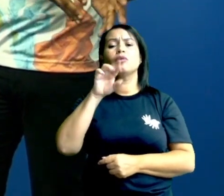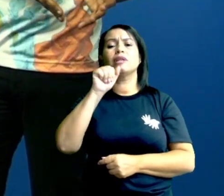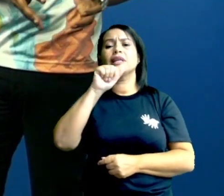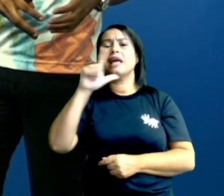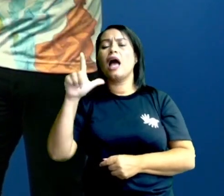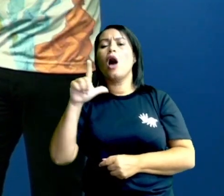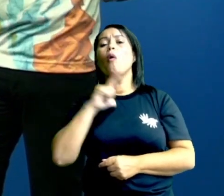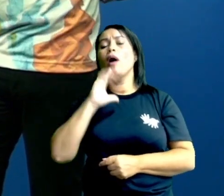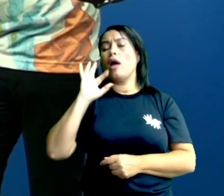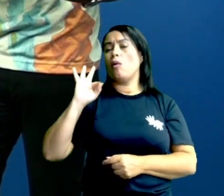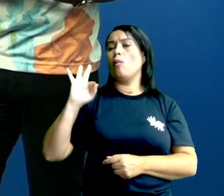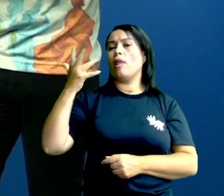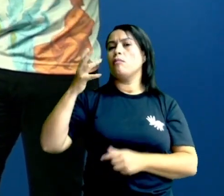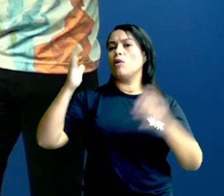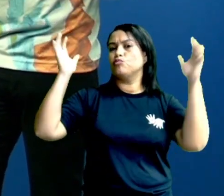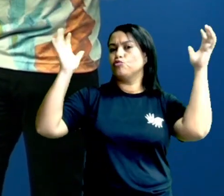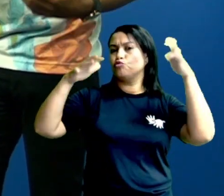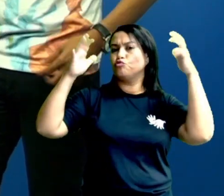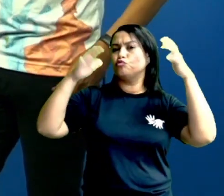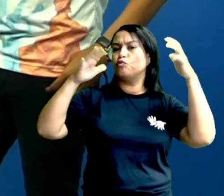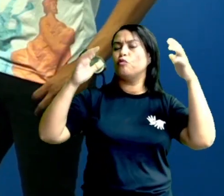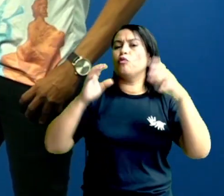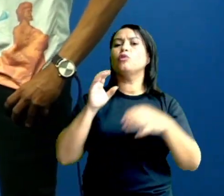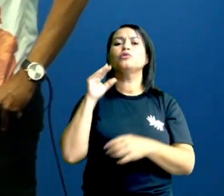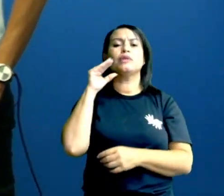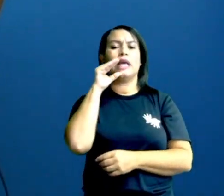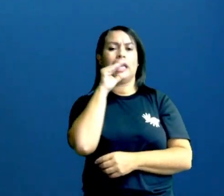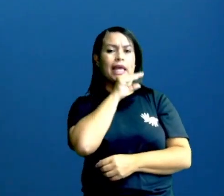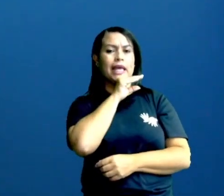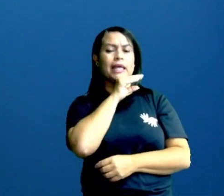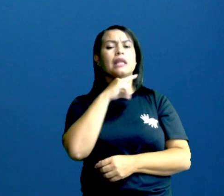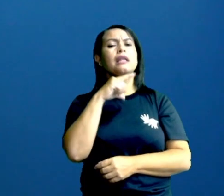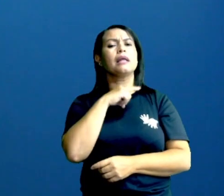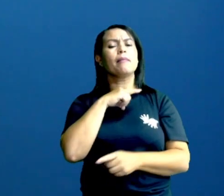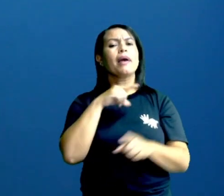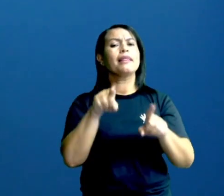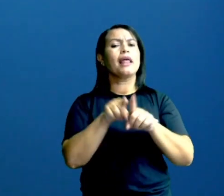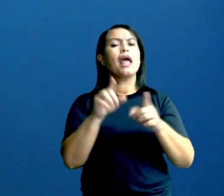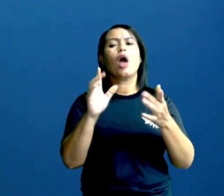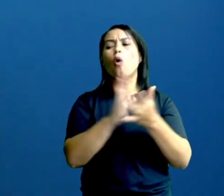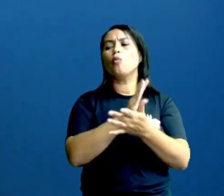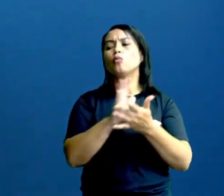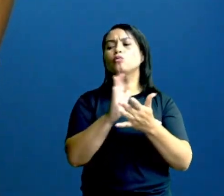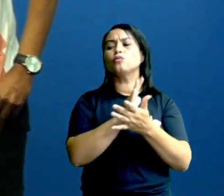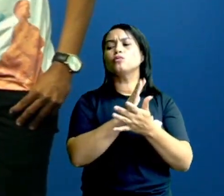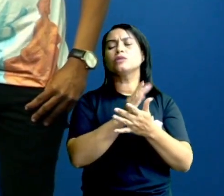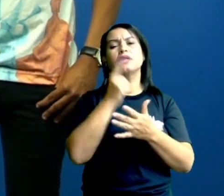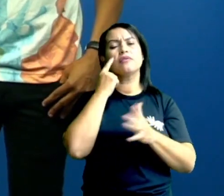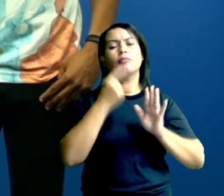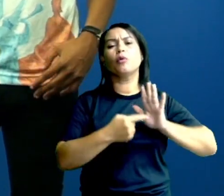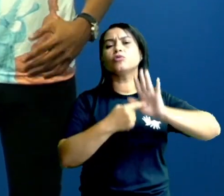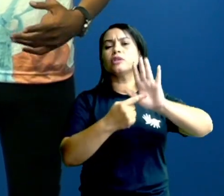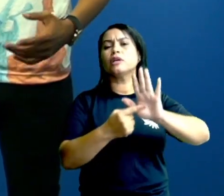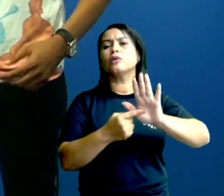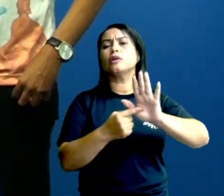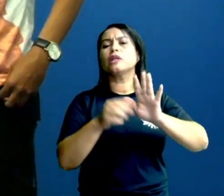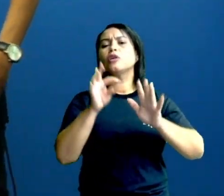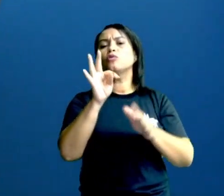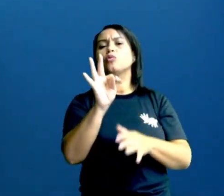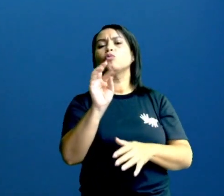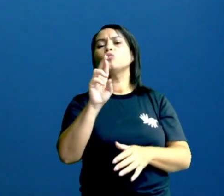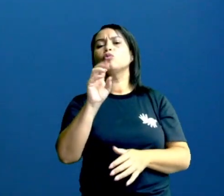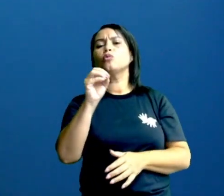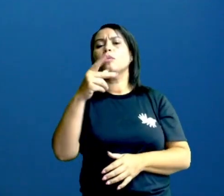ser um clima é muito chuvoso né Muito quente logicamente existe alguns trechos aqui destacados com o clima tropical típico